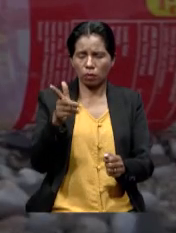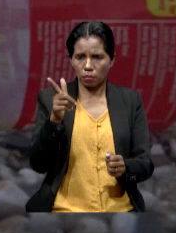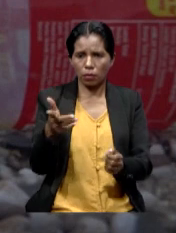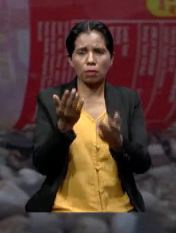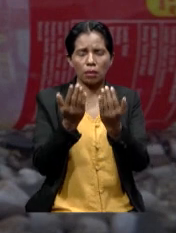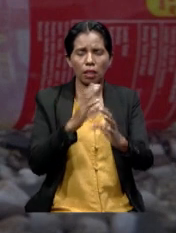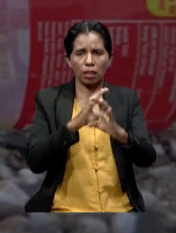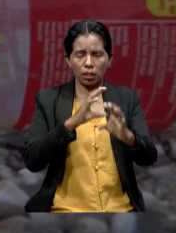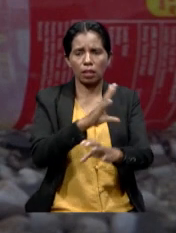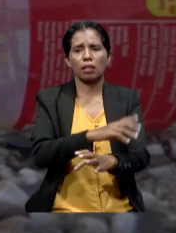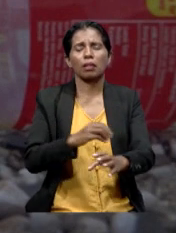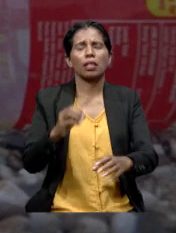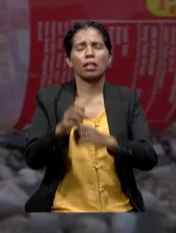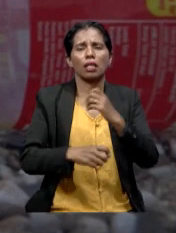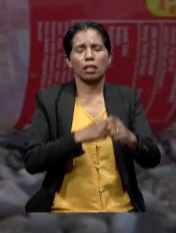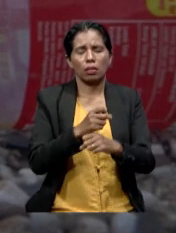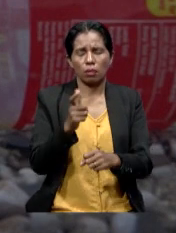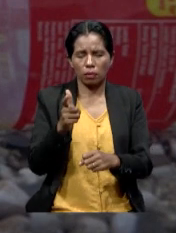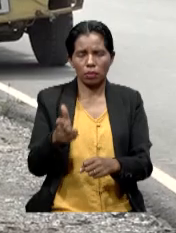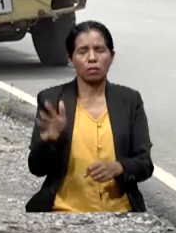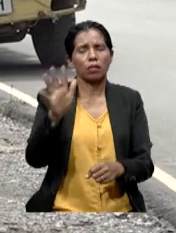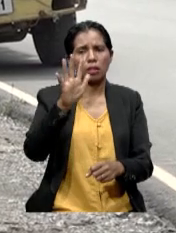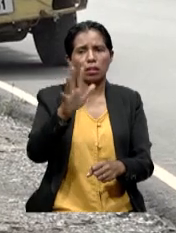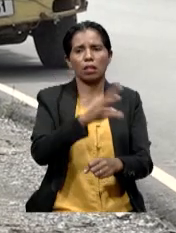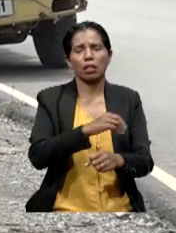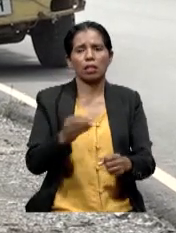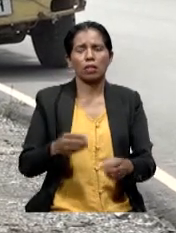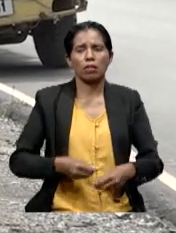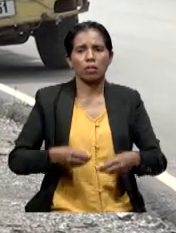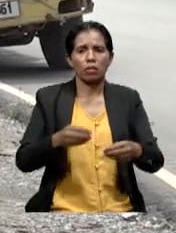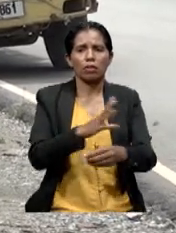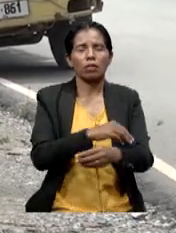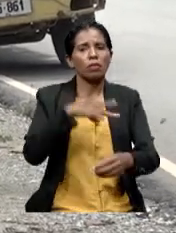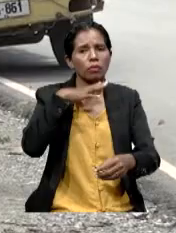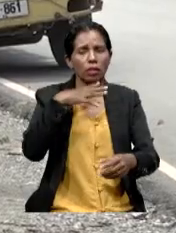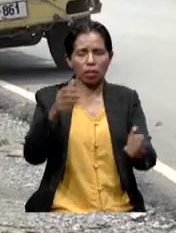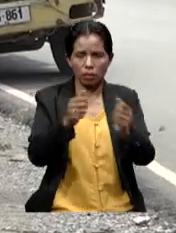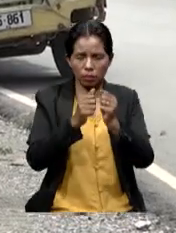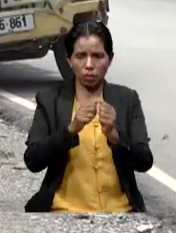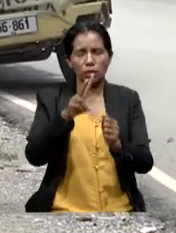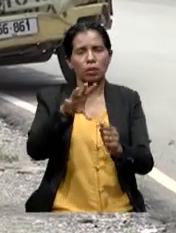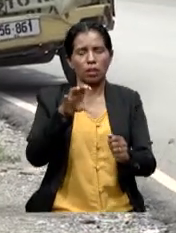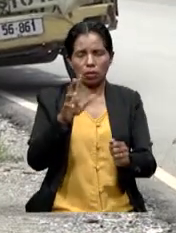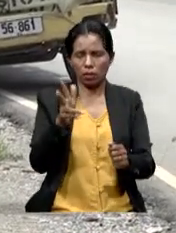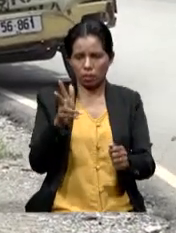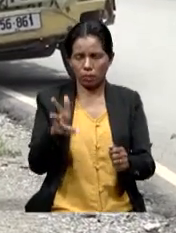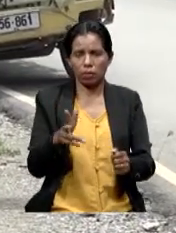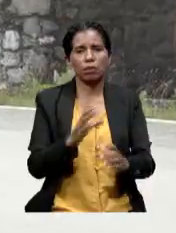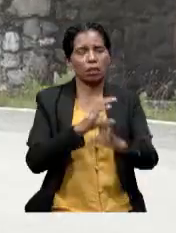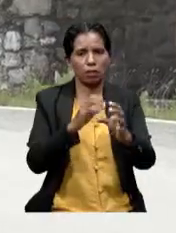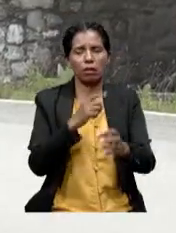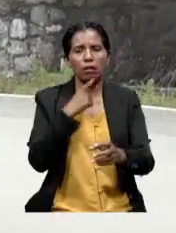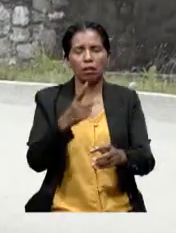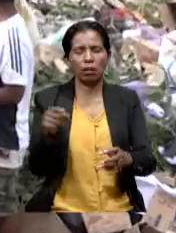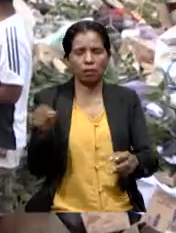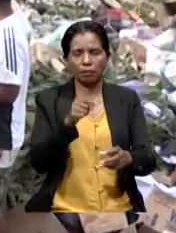tina rindua, rua nulo recintolo, cada loron produz liso tonelada atus rua toro nulo. Husi total liso serne, por cento, lima nulo